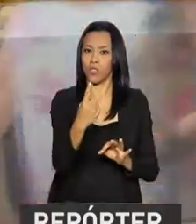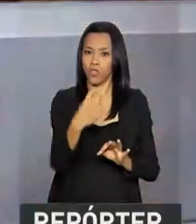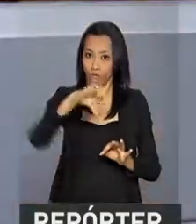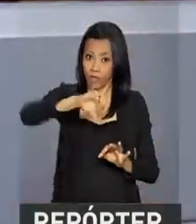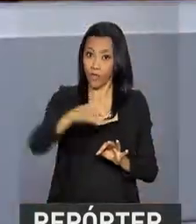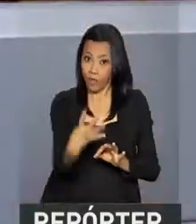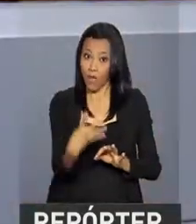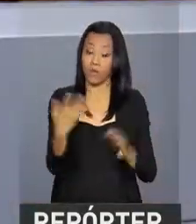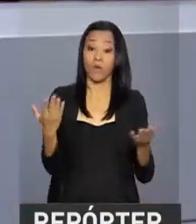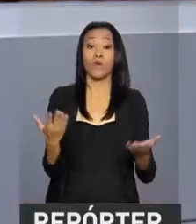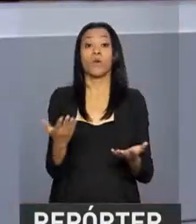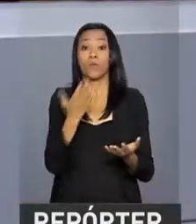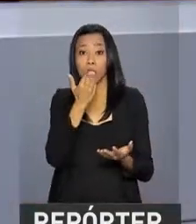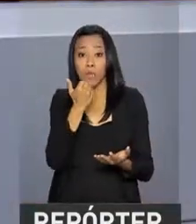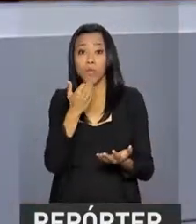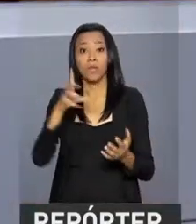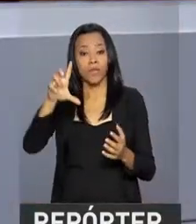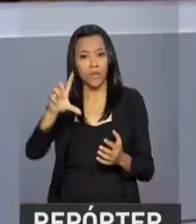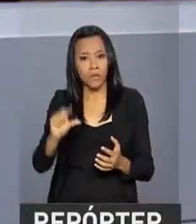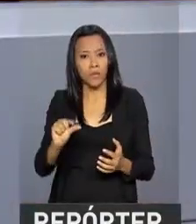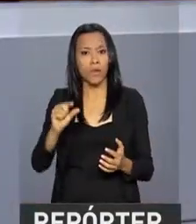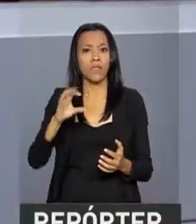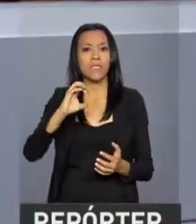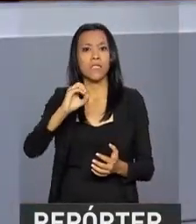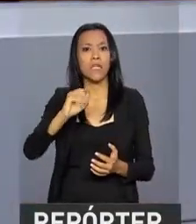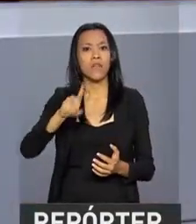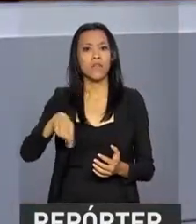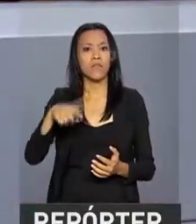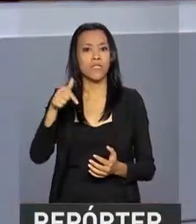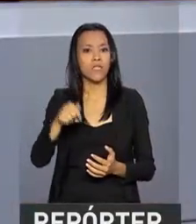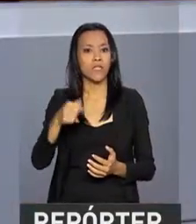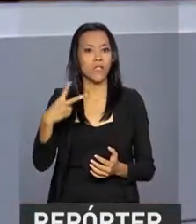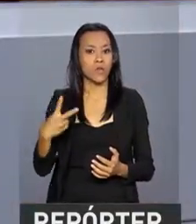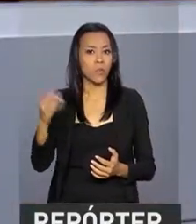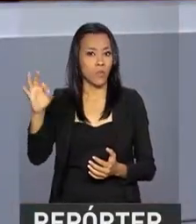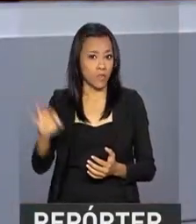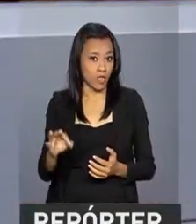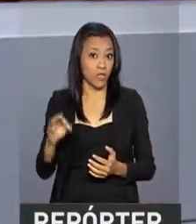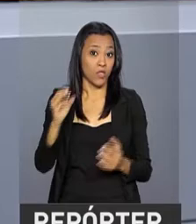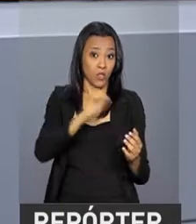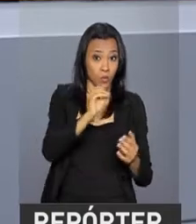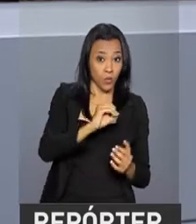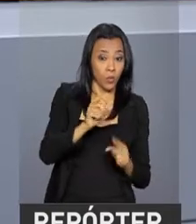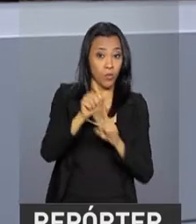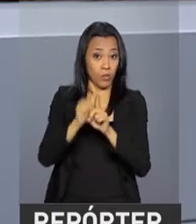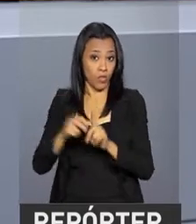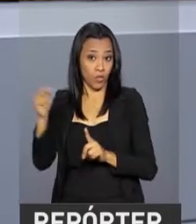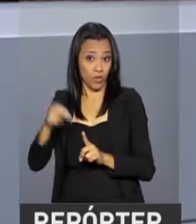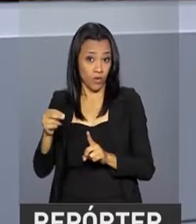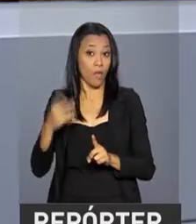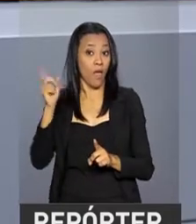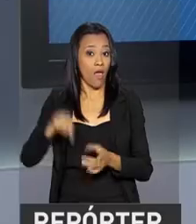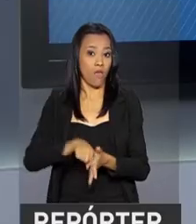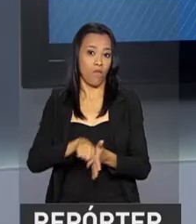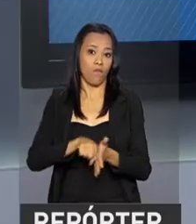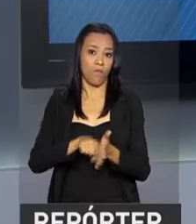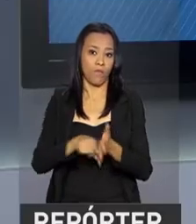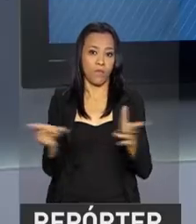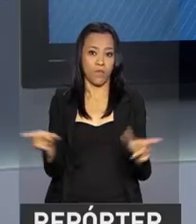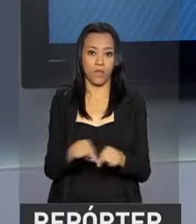recuaram em média 0,72 por cento de outubro para novembro de acordo com os dados do ibge